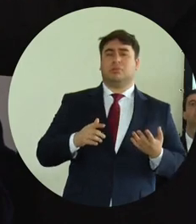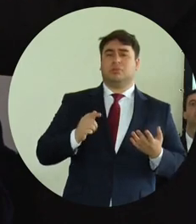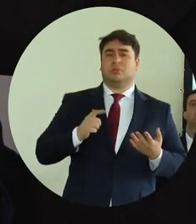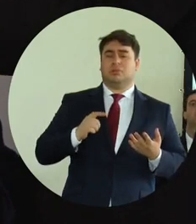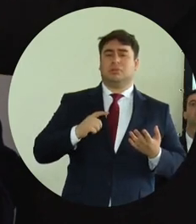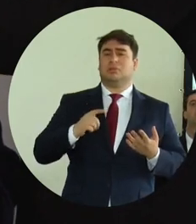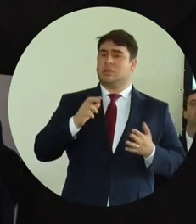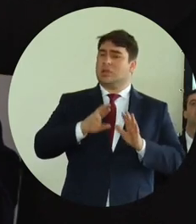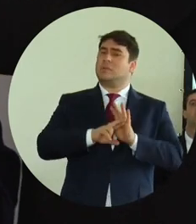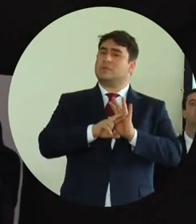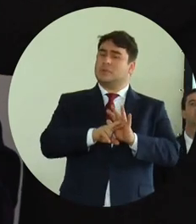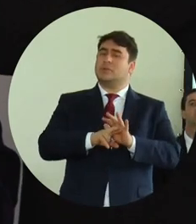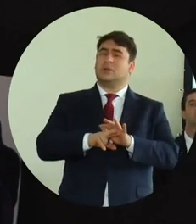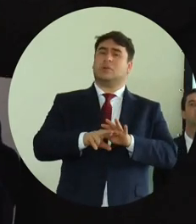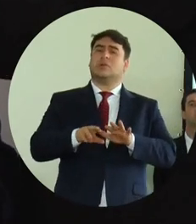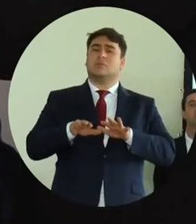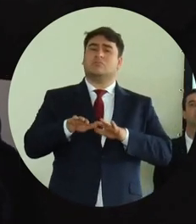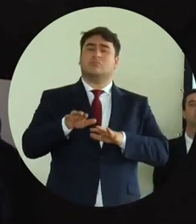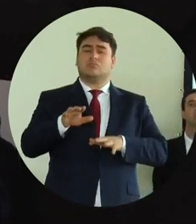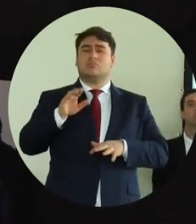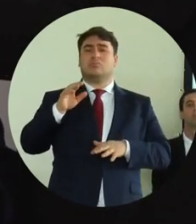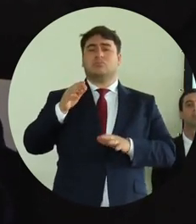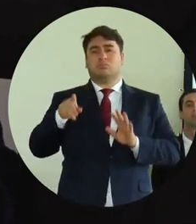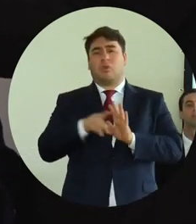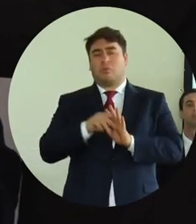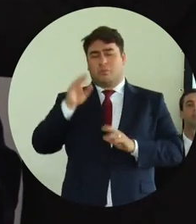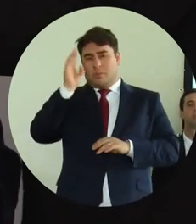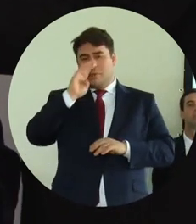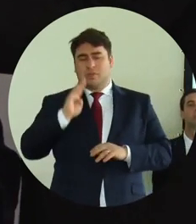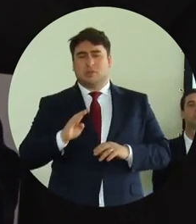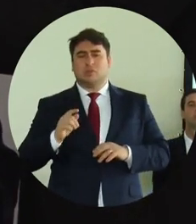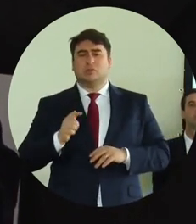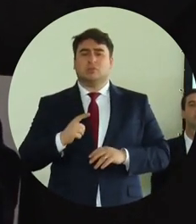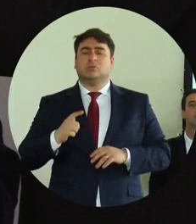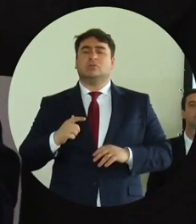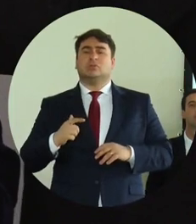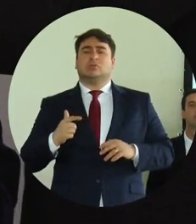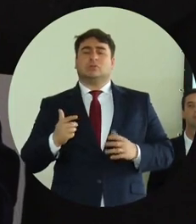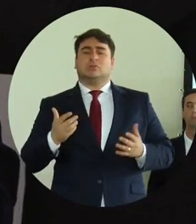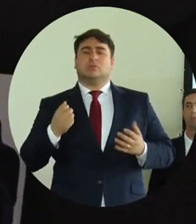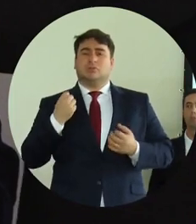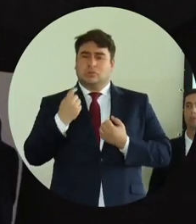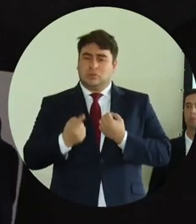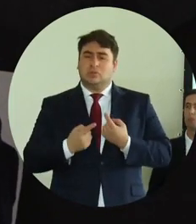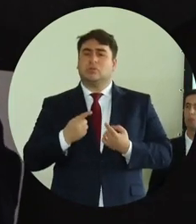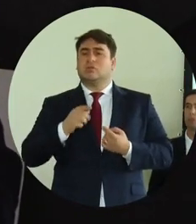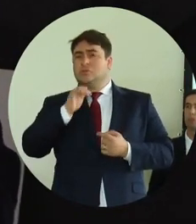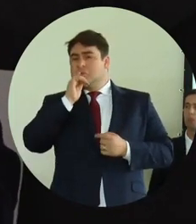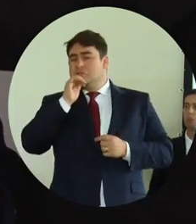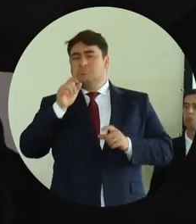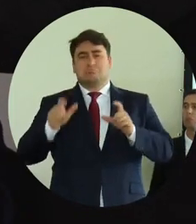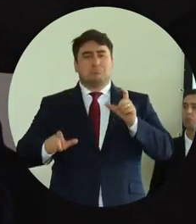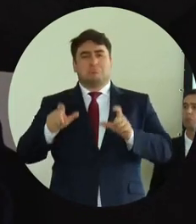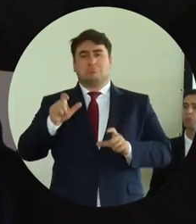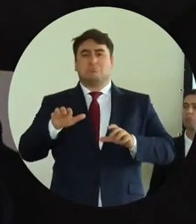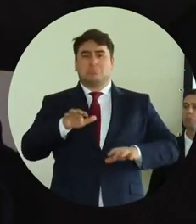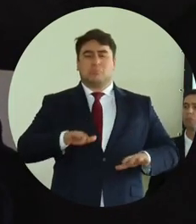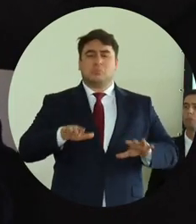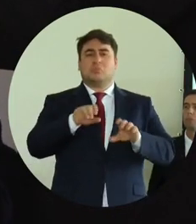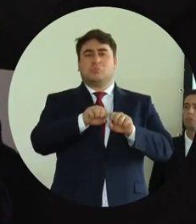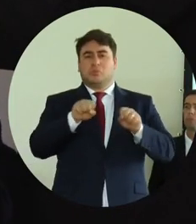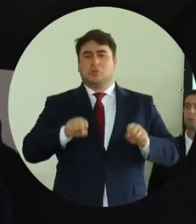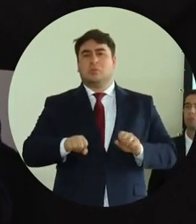bem representados por uma delegação numerosa e qualitativa. Fizemos lá vários eventos paralelos, com os temas